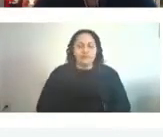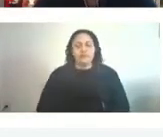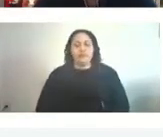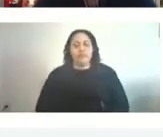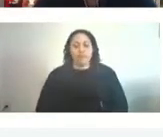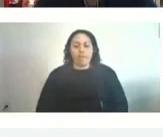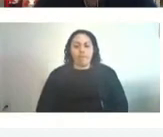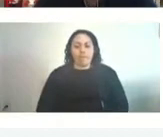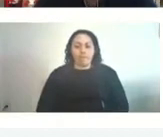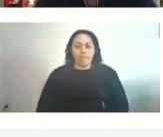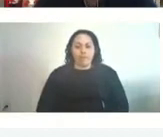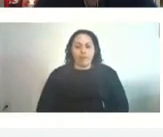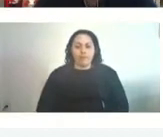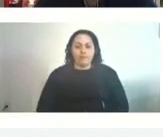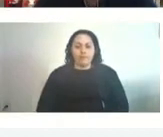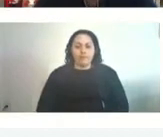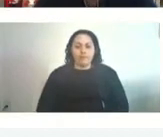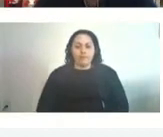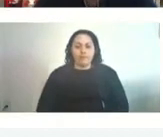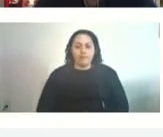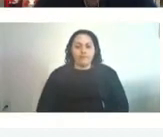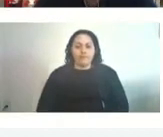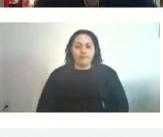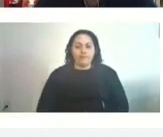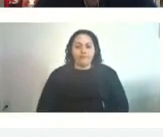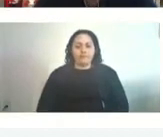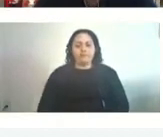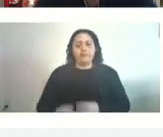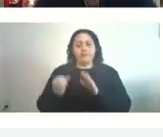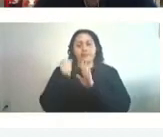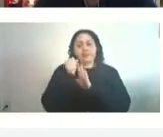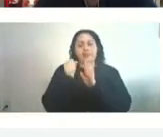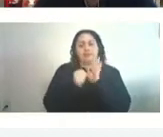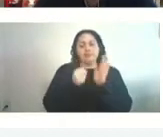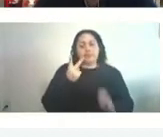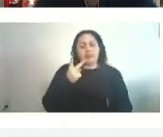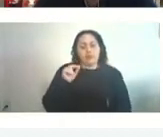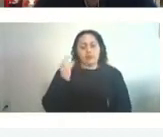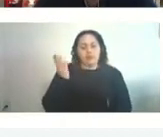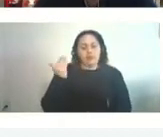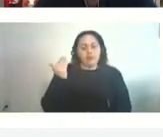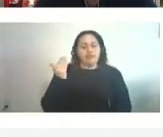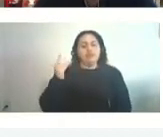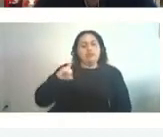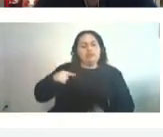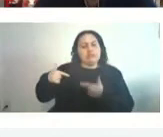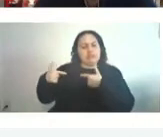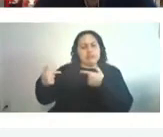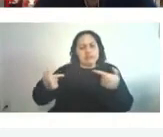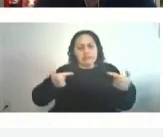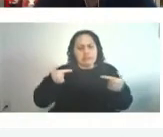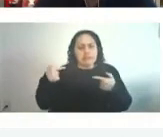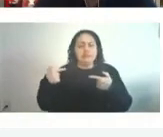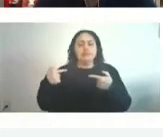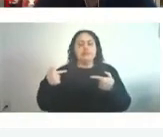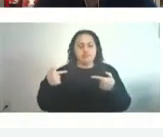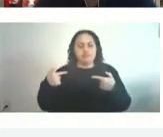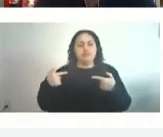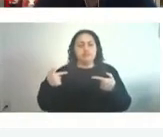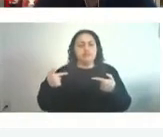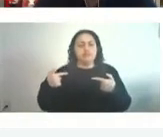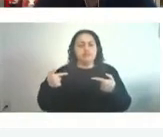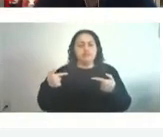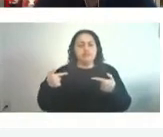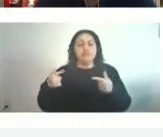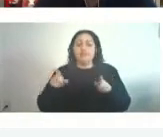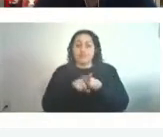Então, o século XX, né, com as suas grandes guerras, né, e